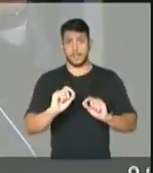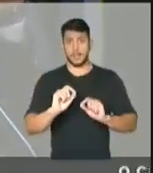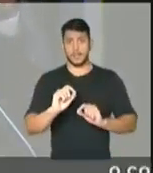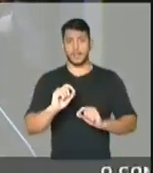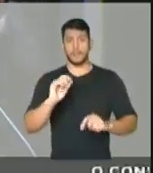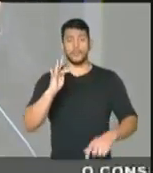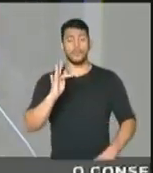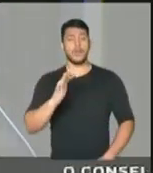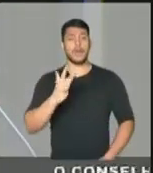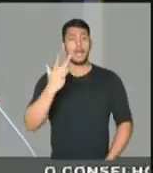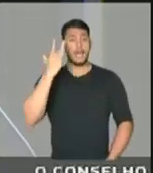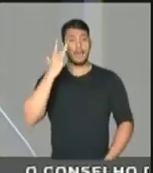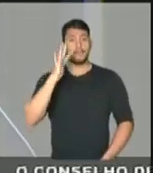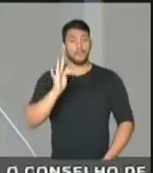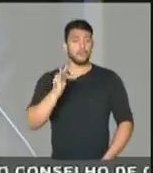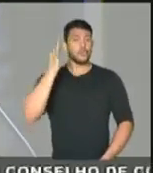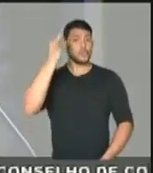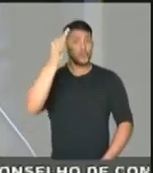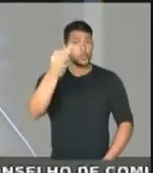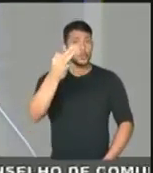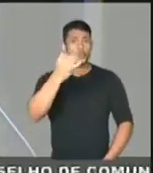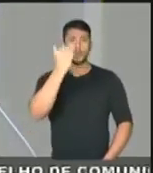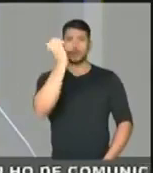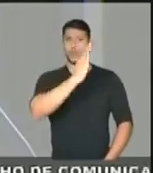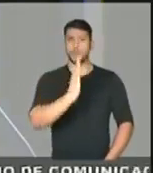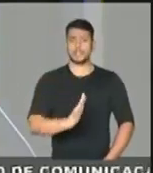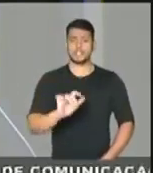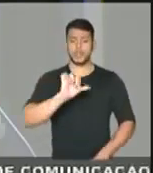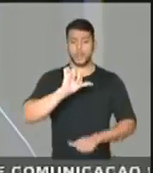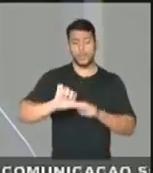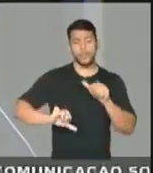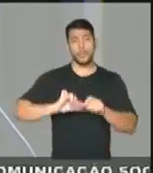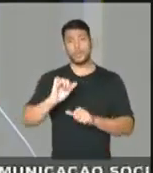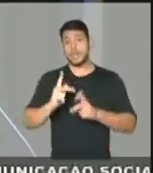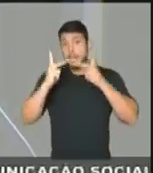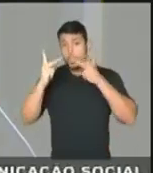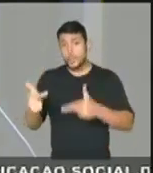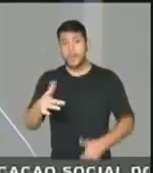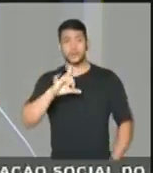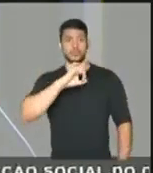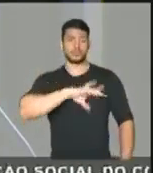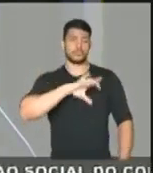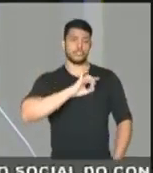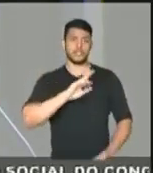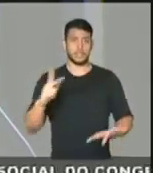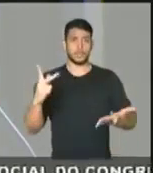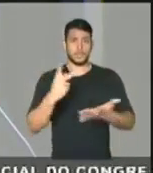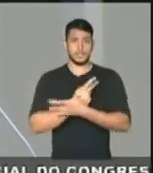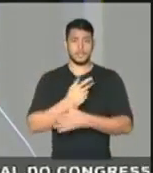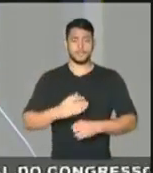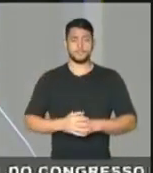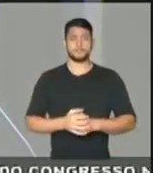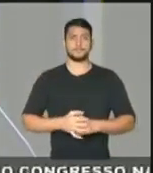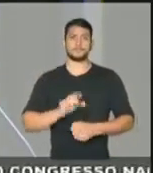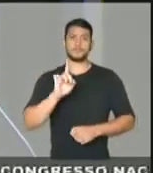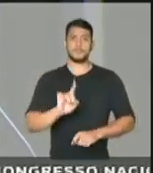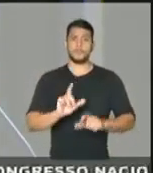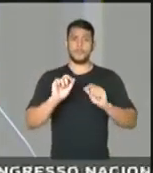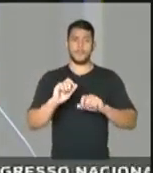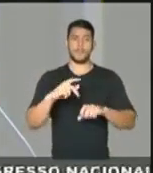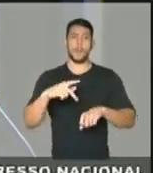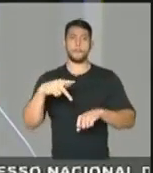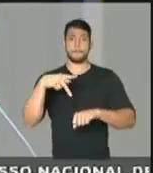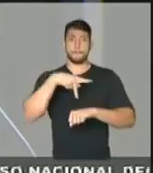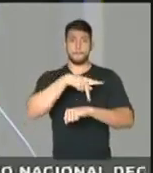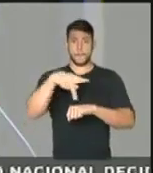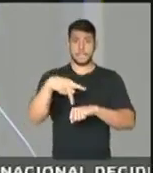amanhã seja aquilo que o Chile é hoje. Um país em que as classes populares